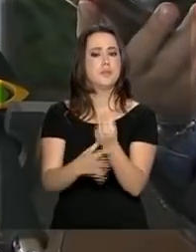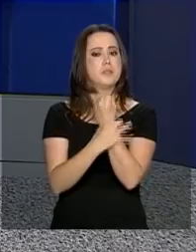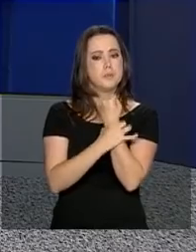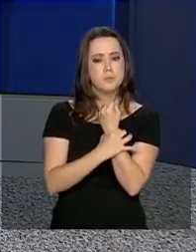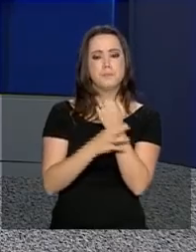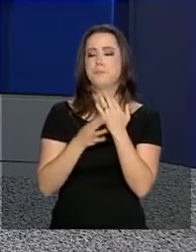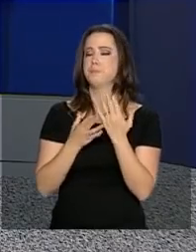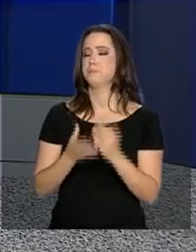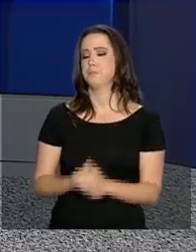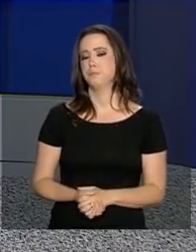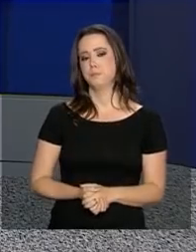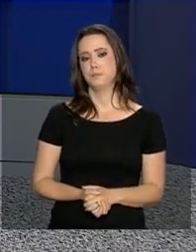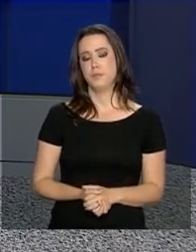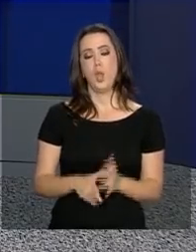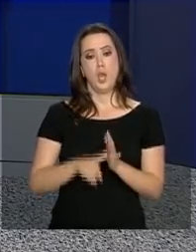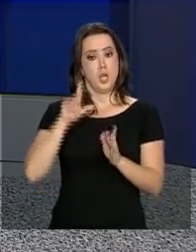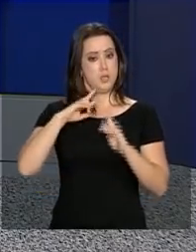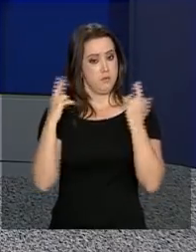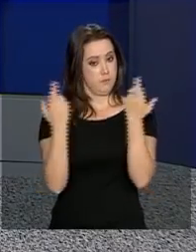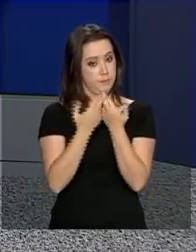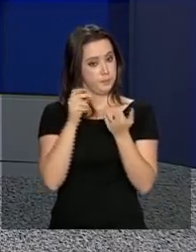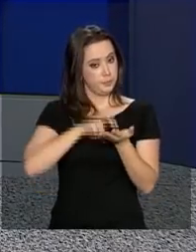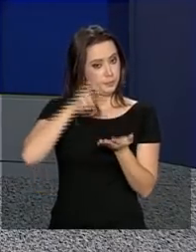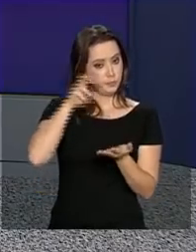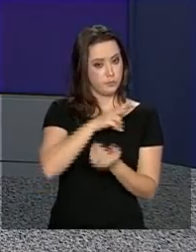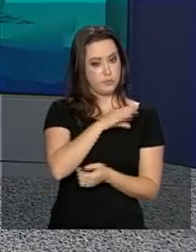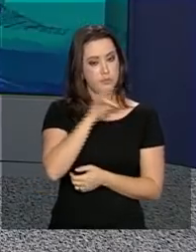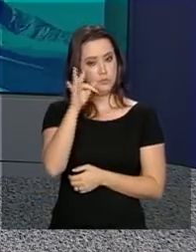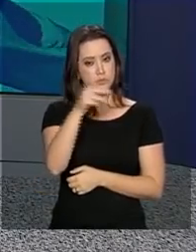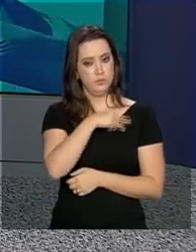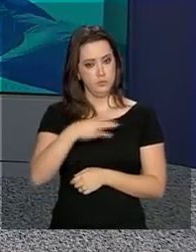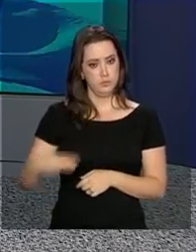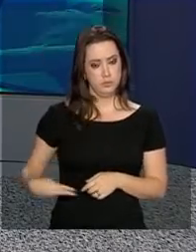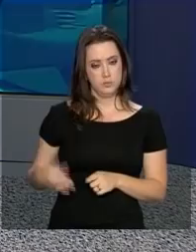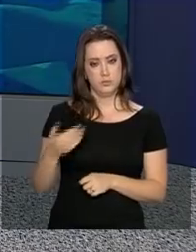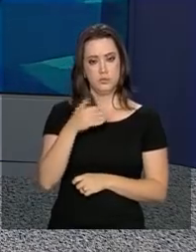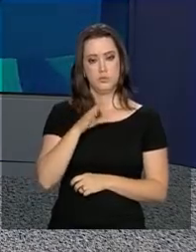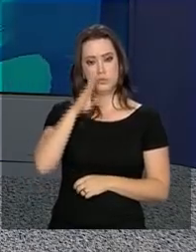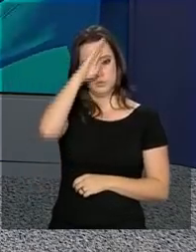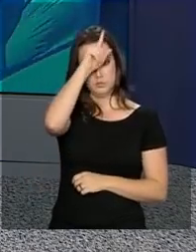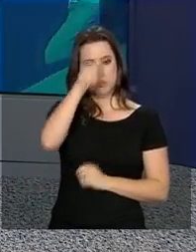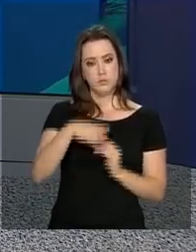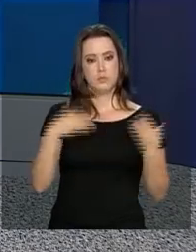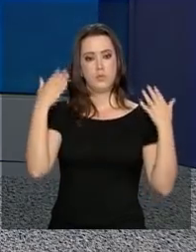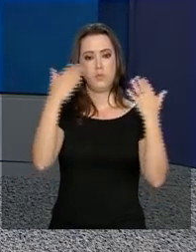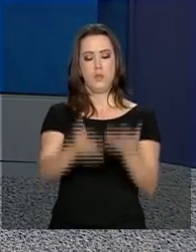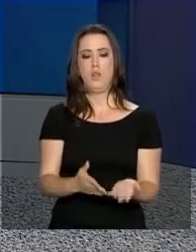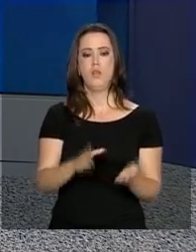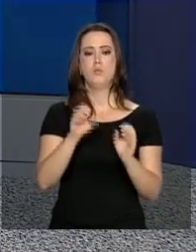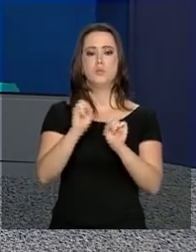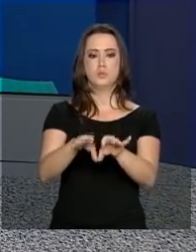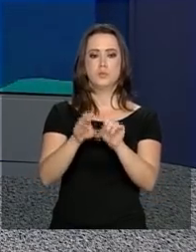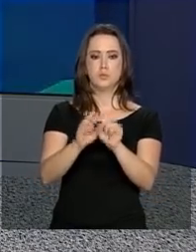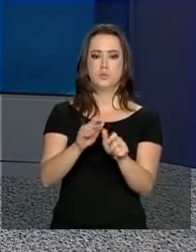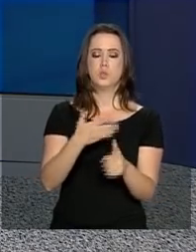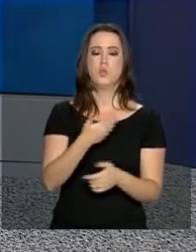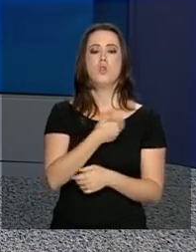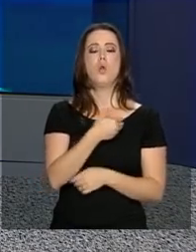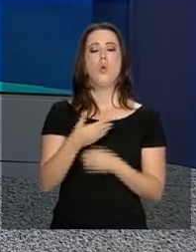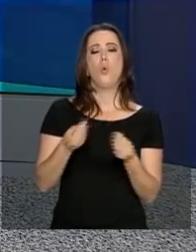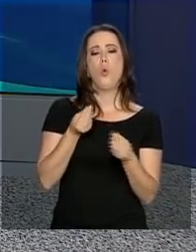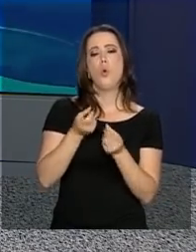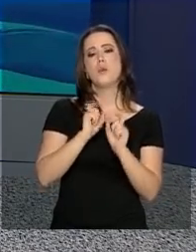na rua antes da reunião pela manhã os futuros ministros do governo bolsonaro participaram de uma aula sobre